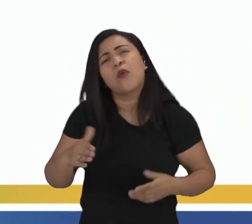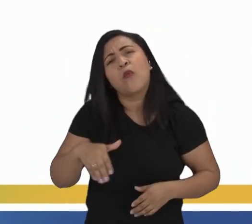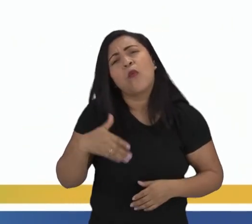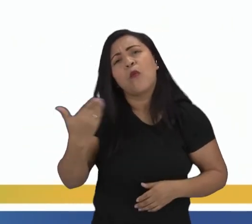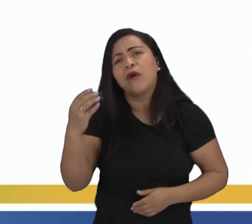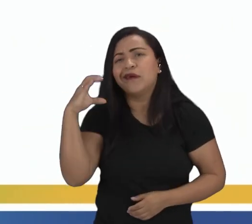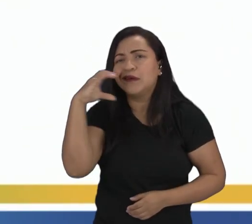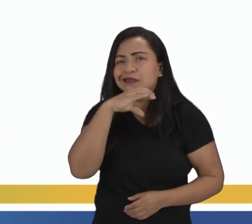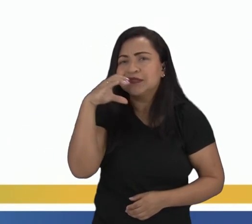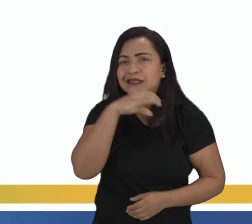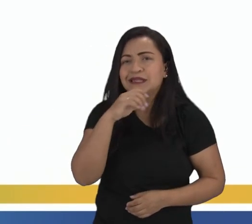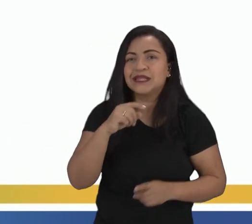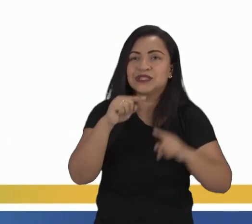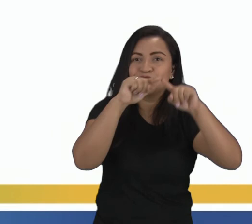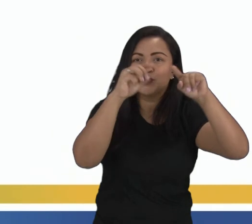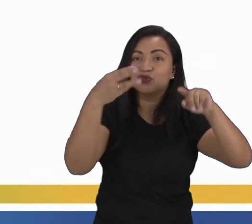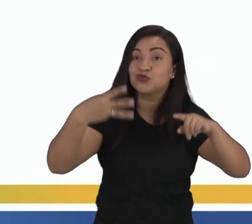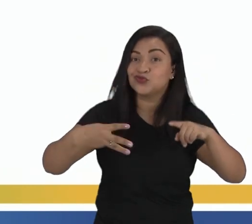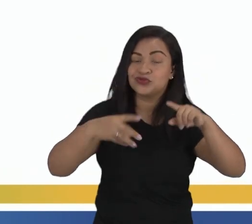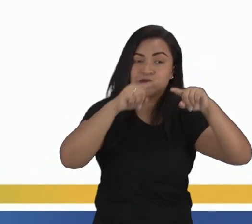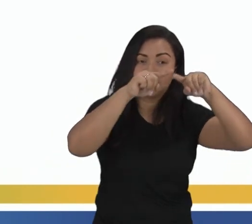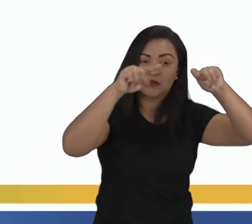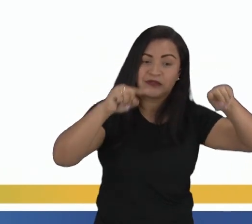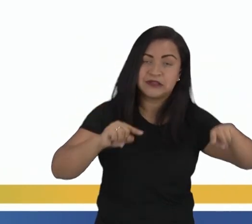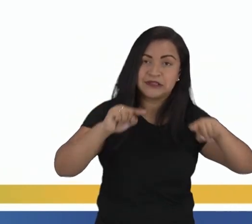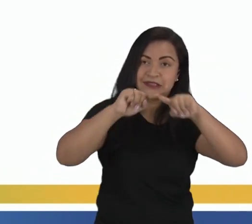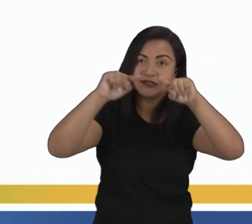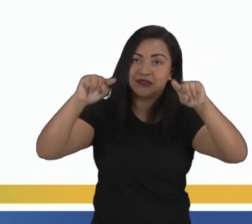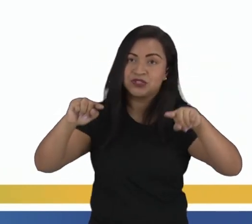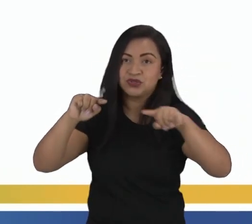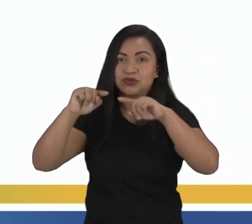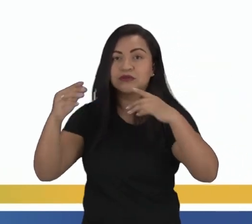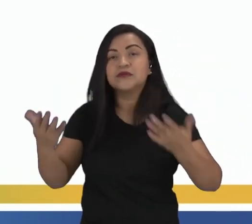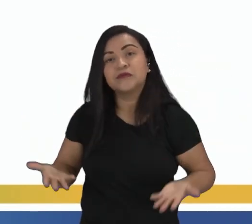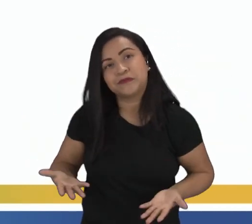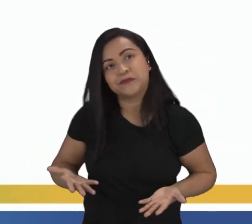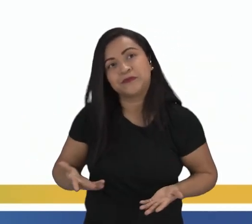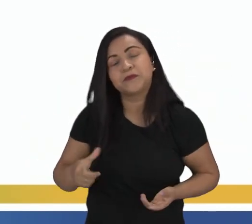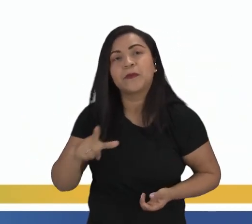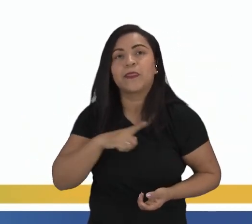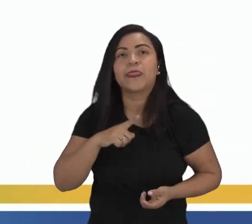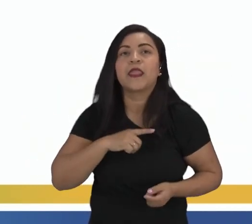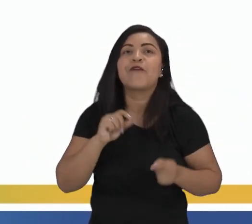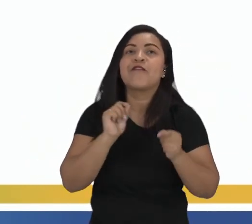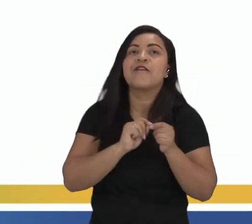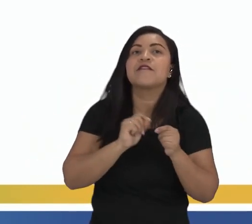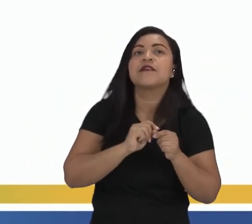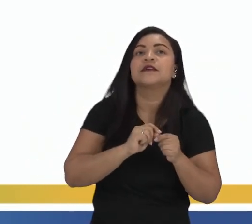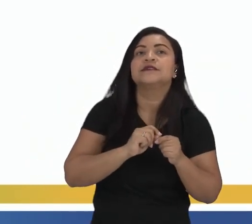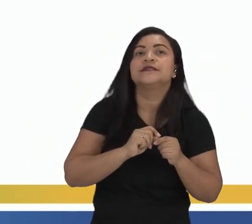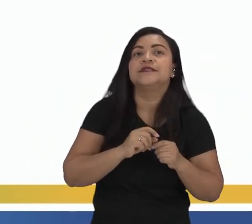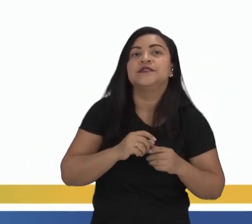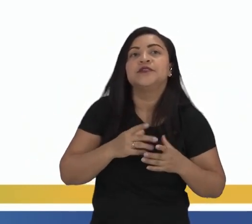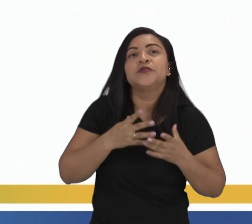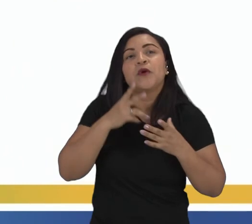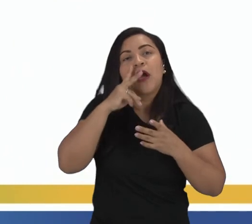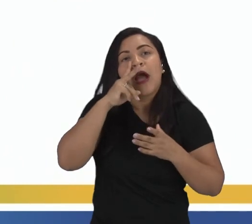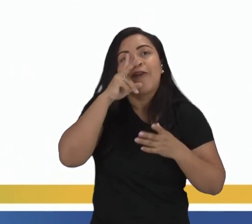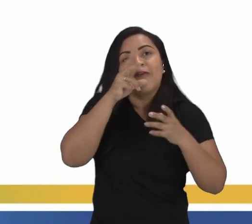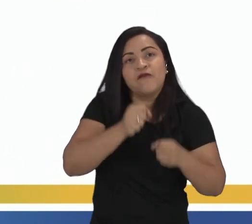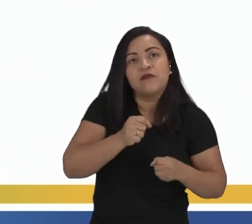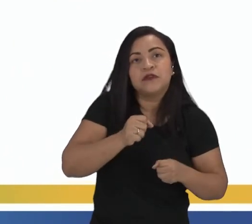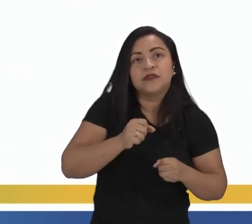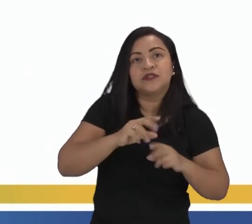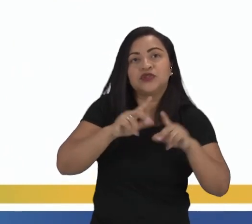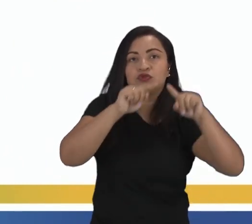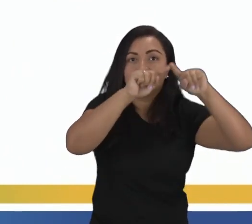caixotes? Vamos resolver agora a questão lá. Então, fazendo a soma das massas e a força externa é 50, nós